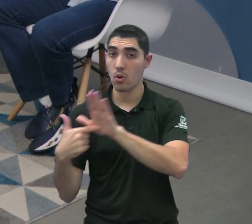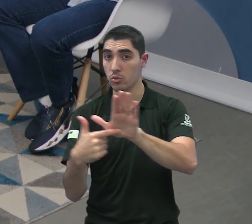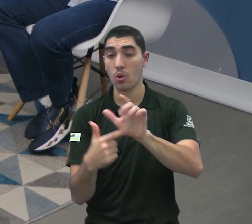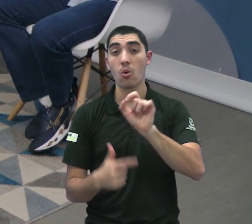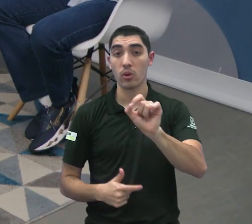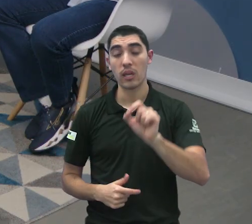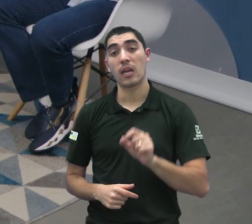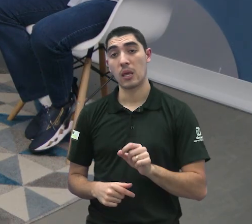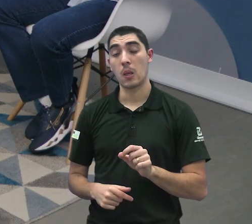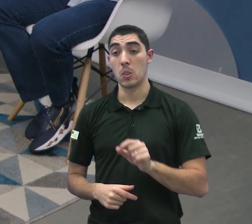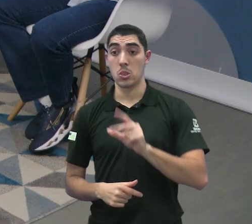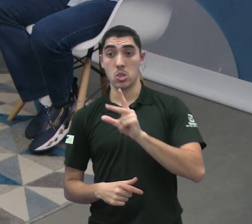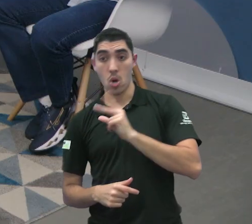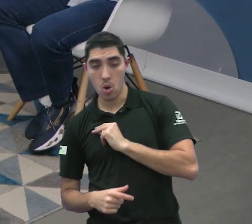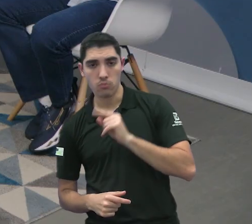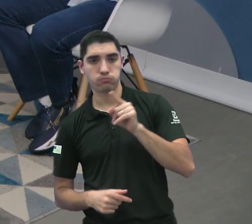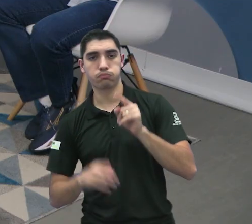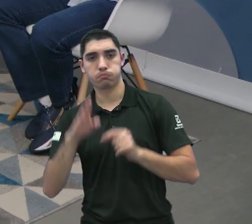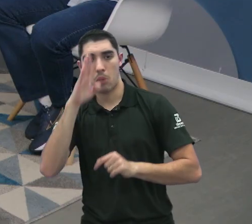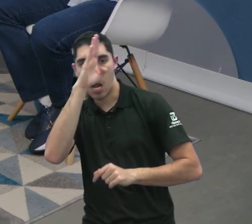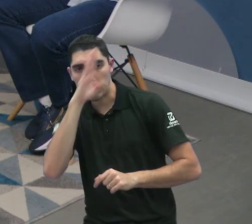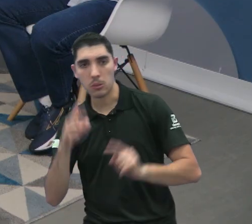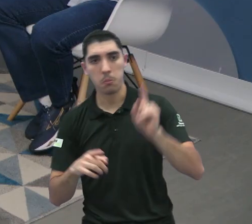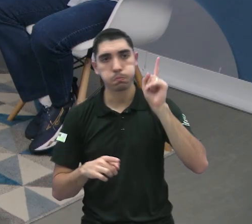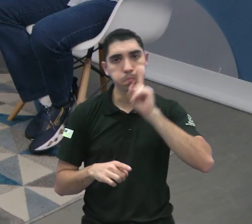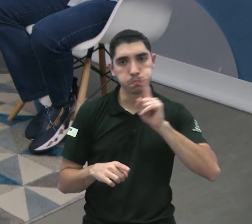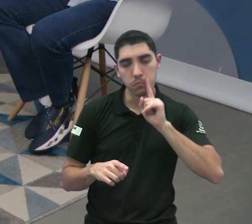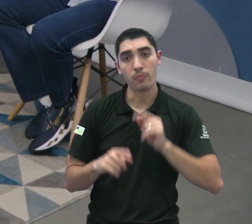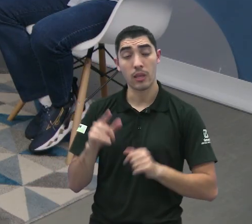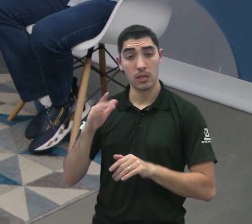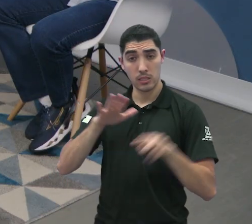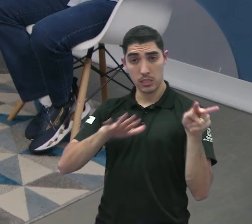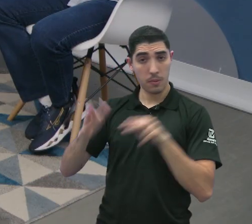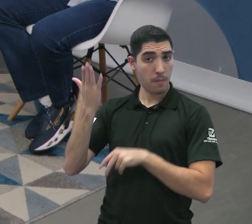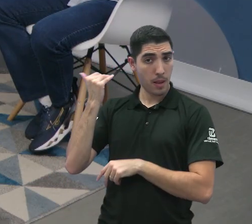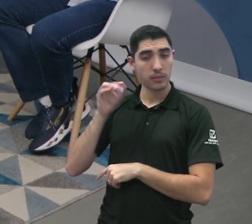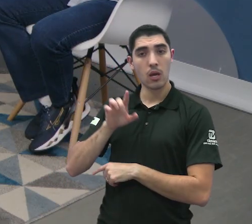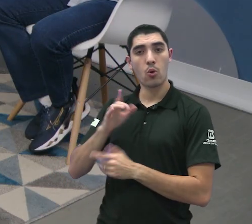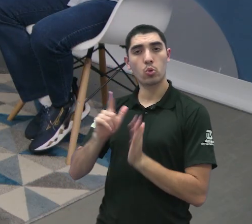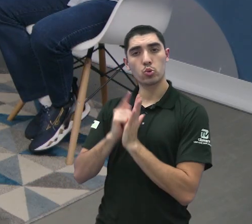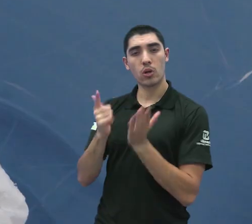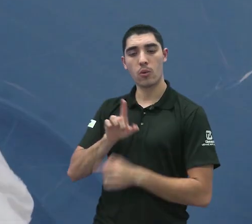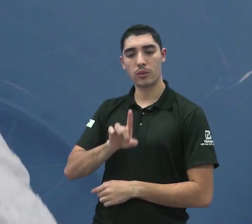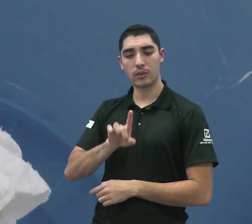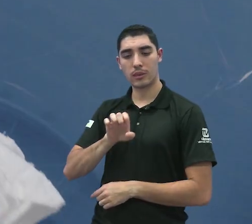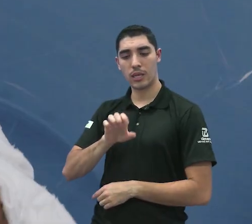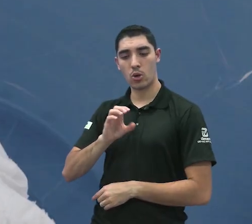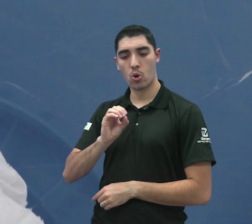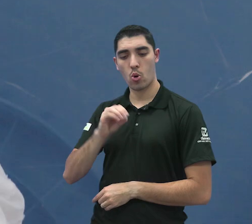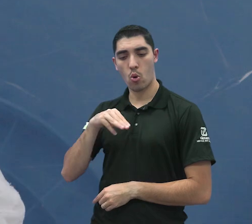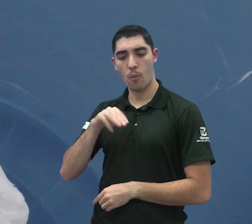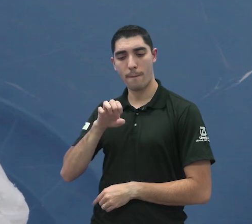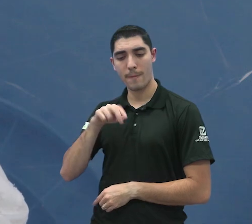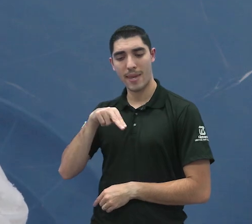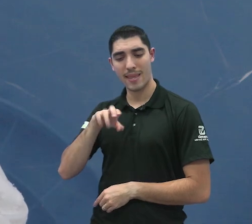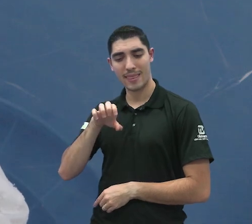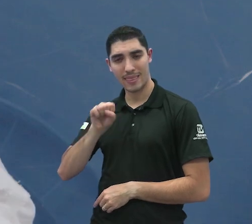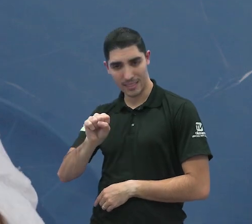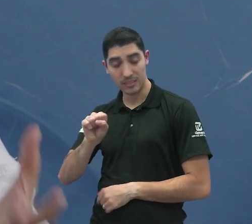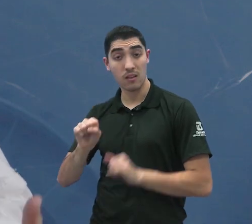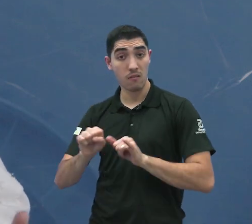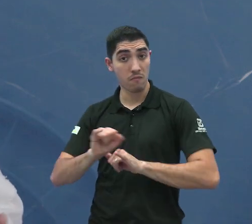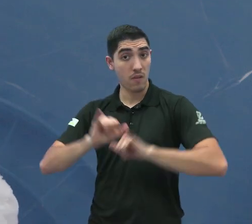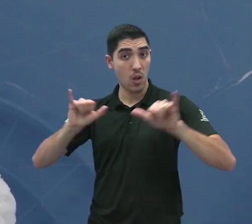se colocando dessa forma, né? Na semana passada, o The Economist, né, colocou que o Brasil, não é, está sendo